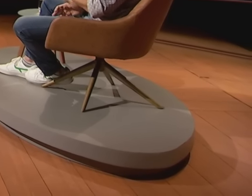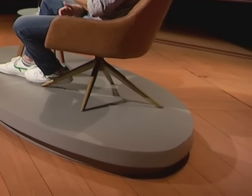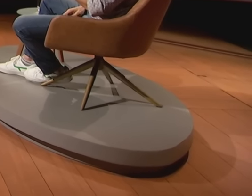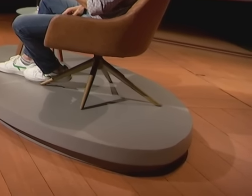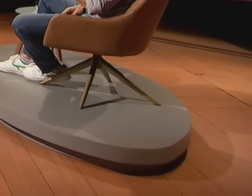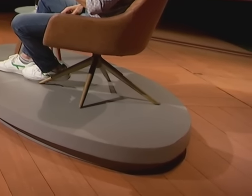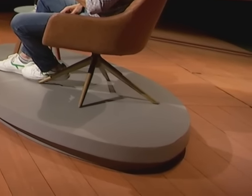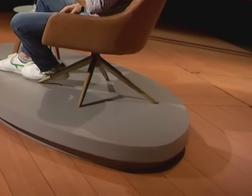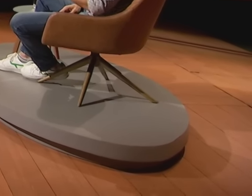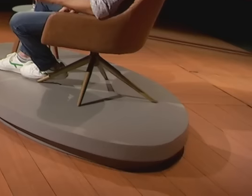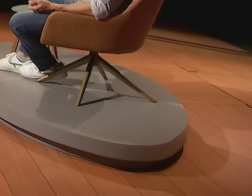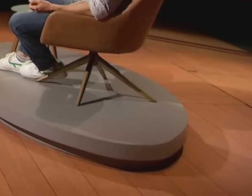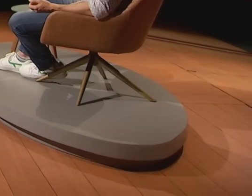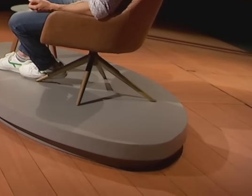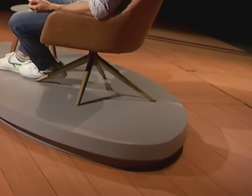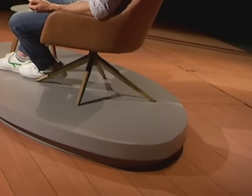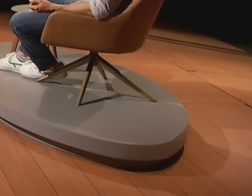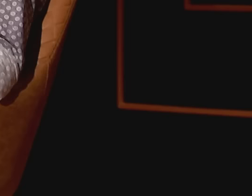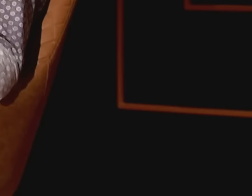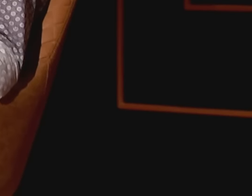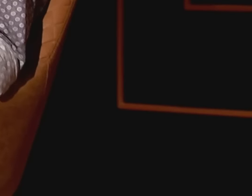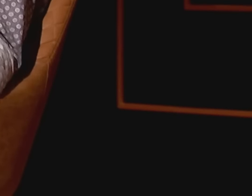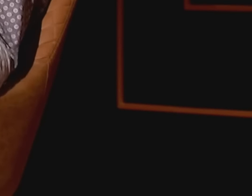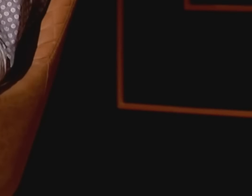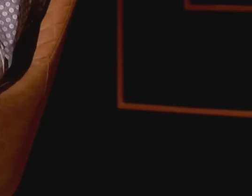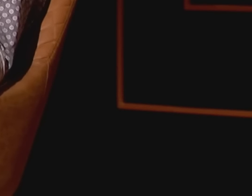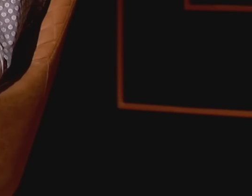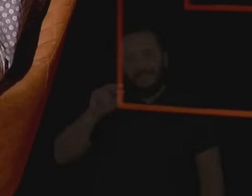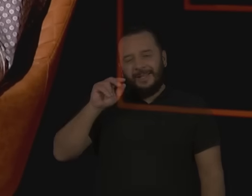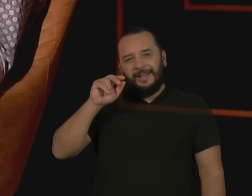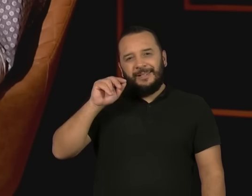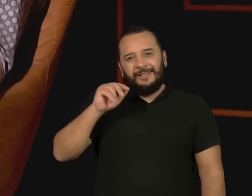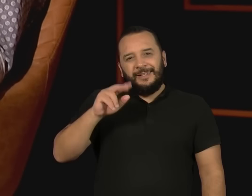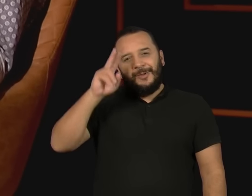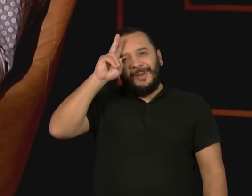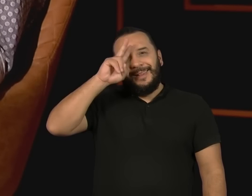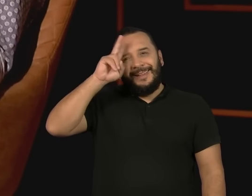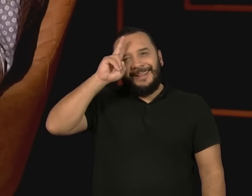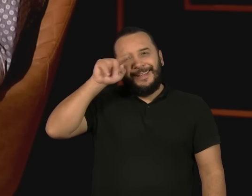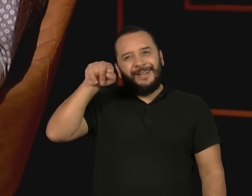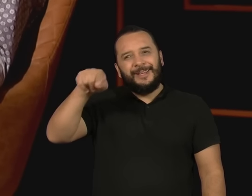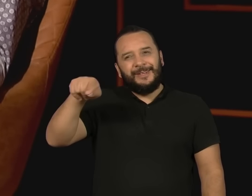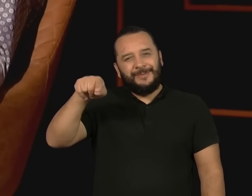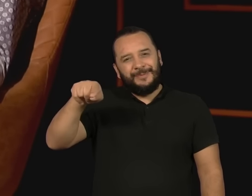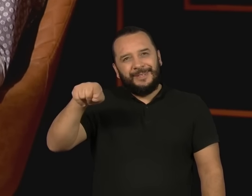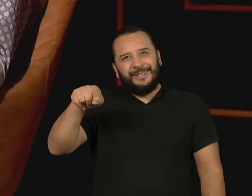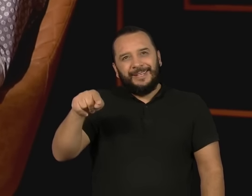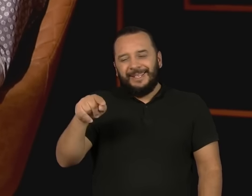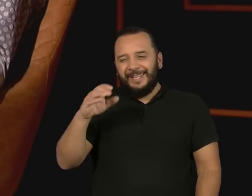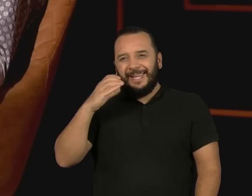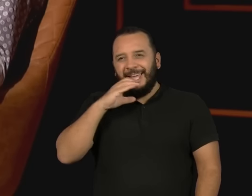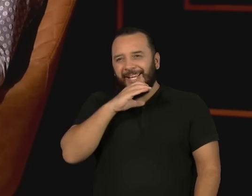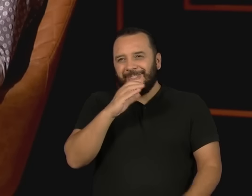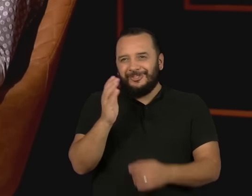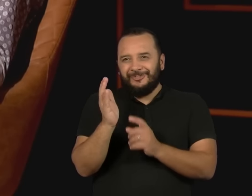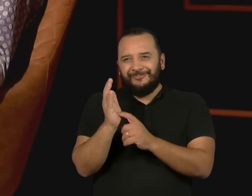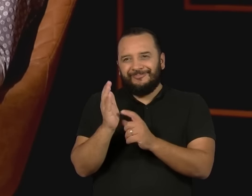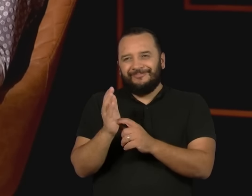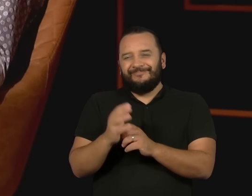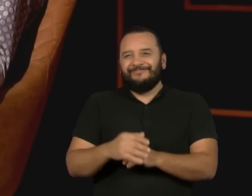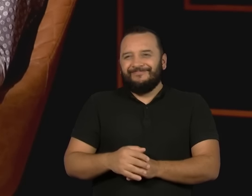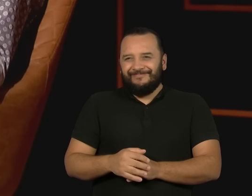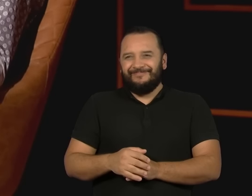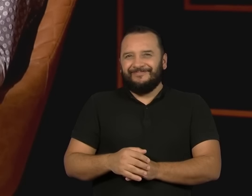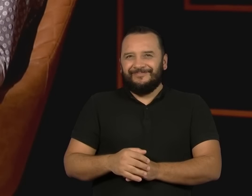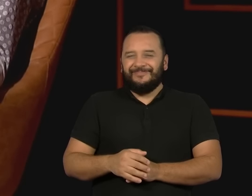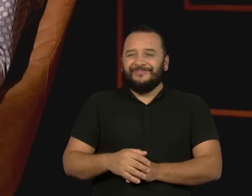A temperatura da mão dele. Eu lembro da textura da mão dele, da temperatura da mão. Enfim, todo filho